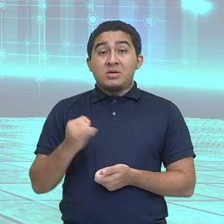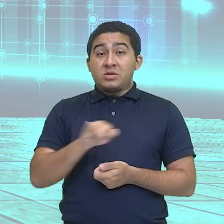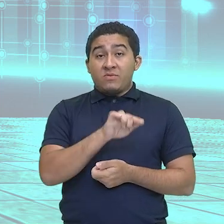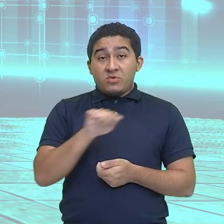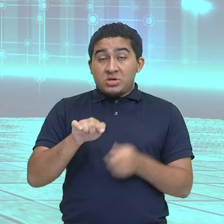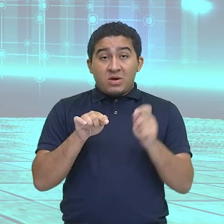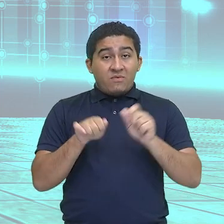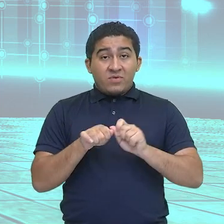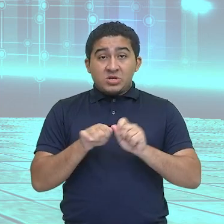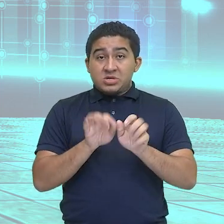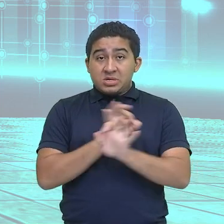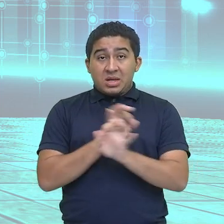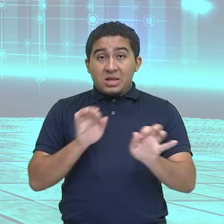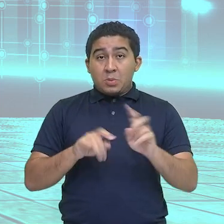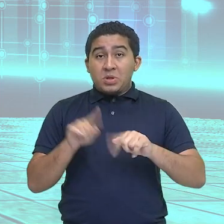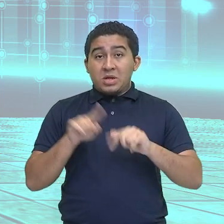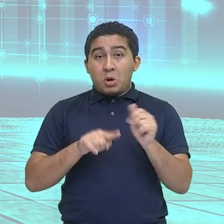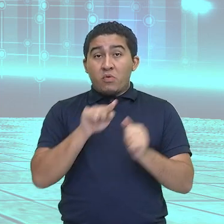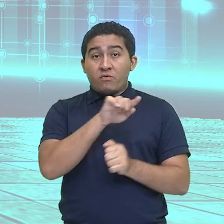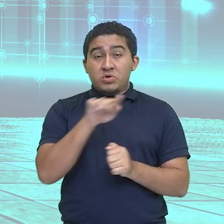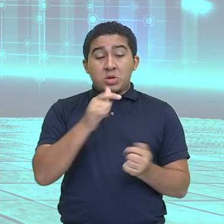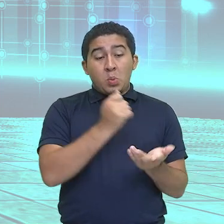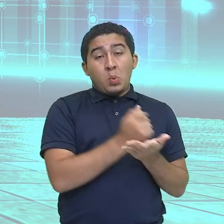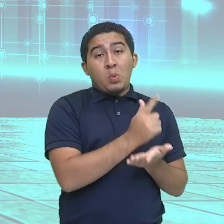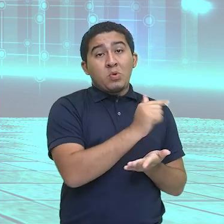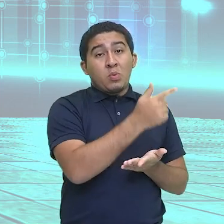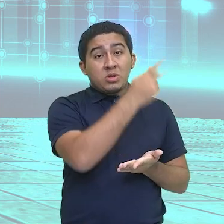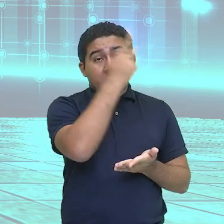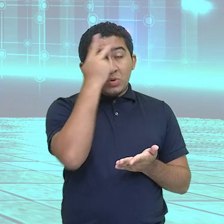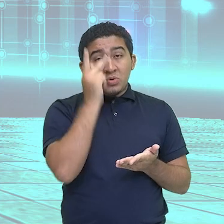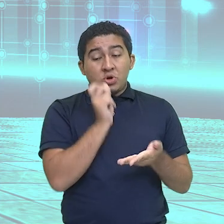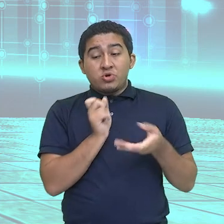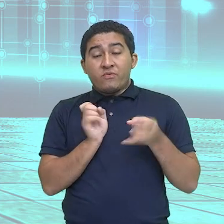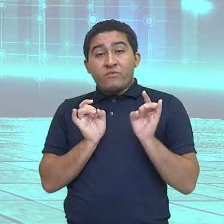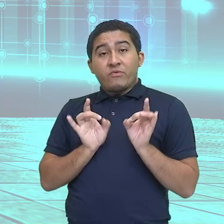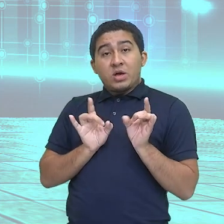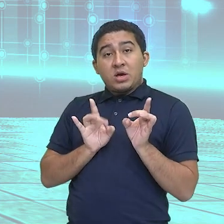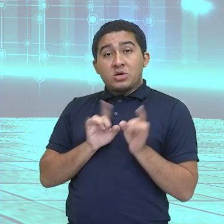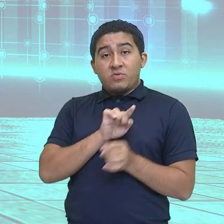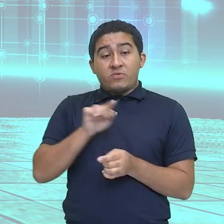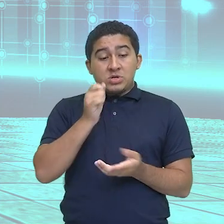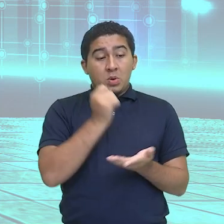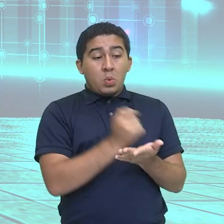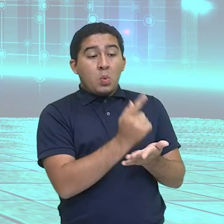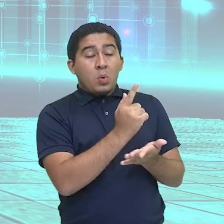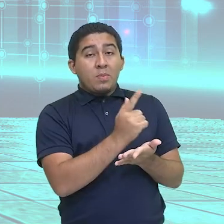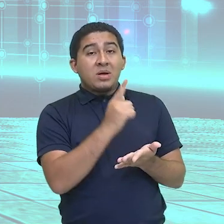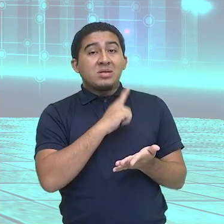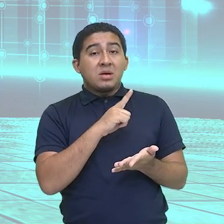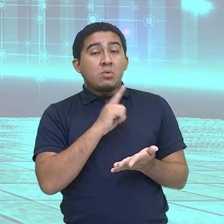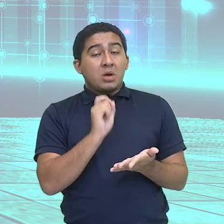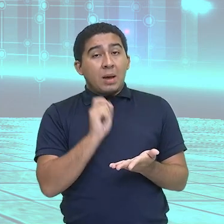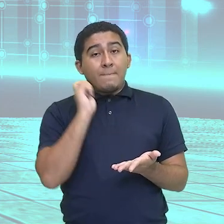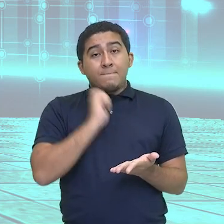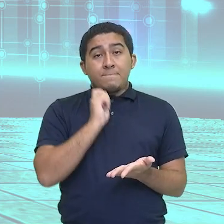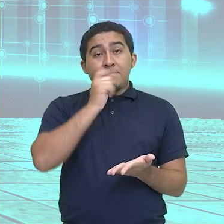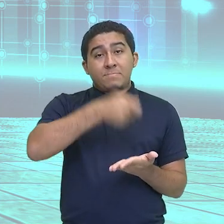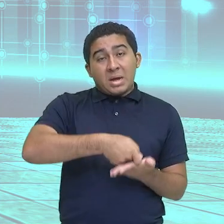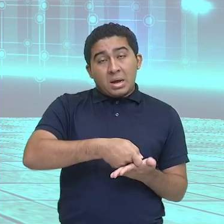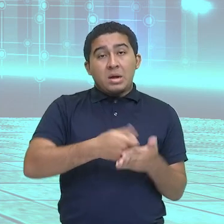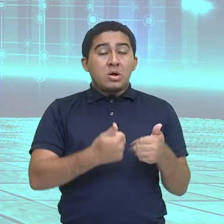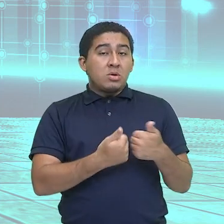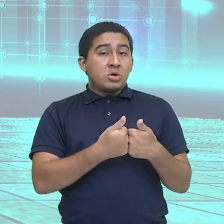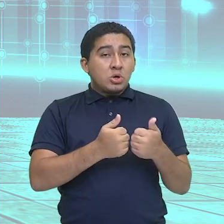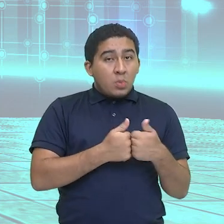está vendendo, você compra de um fornecedor, né? Você gasta aí com transporte, né? Você gasta aí